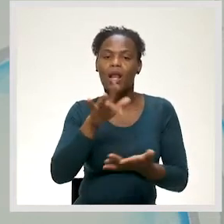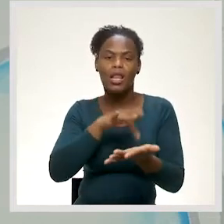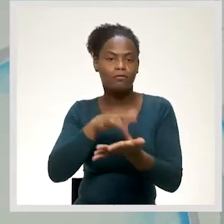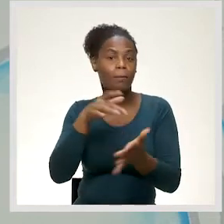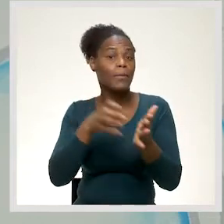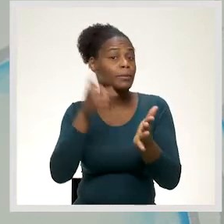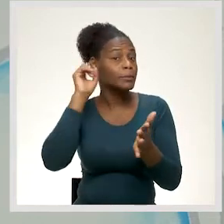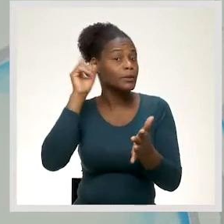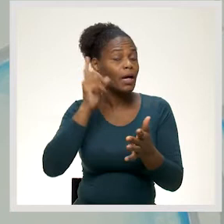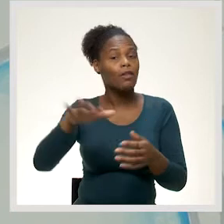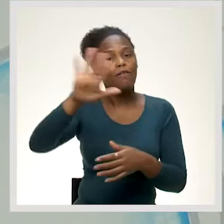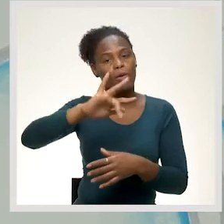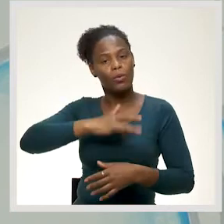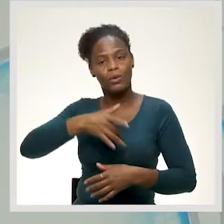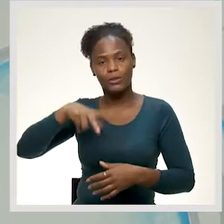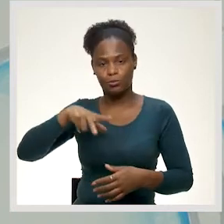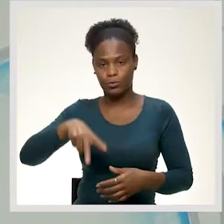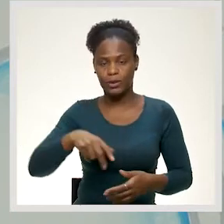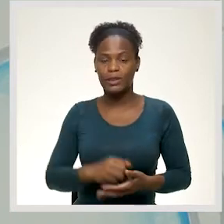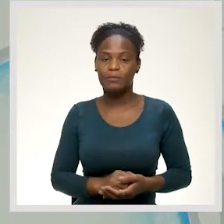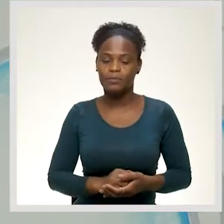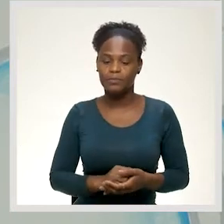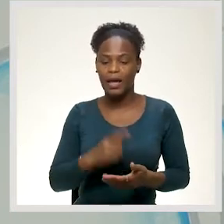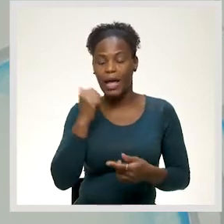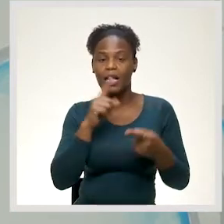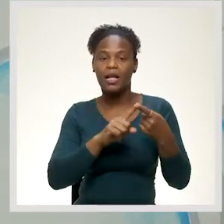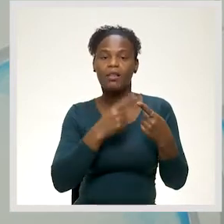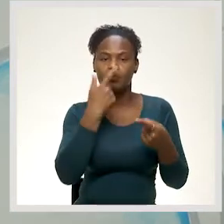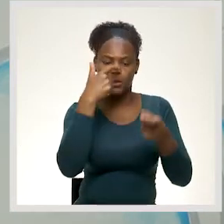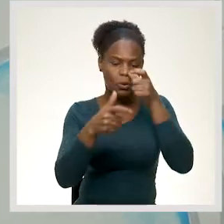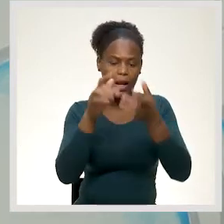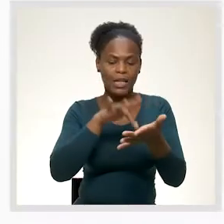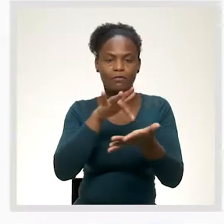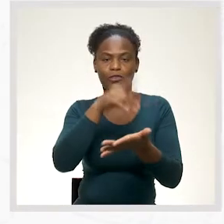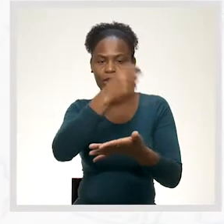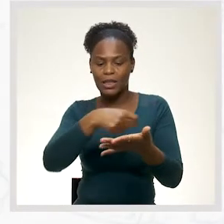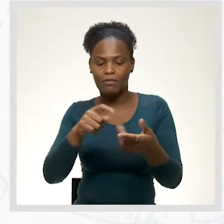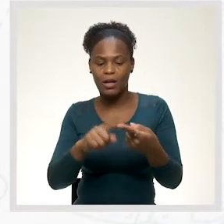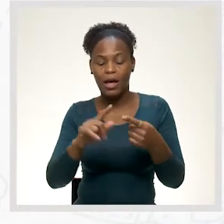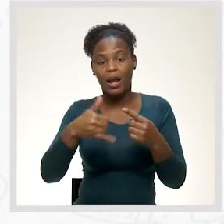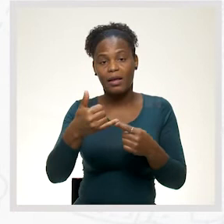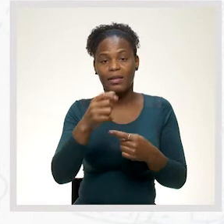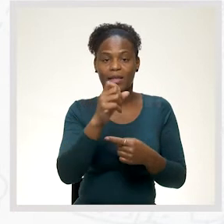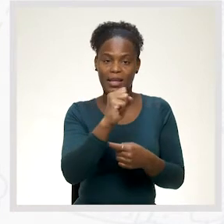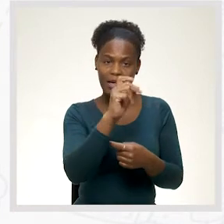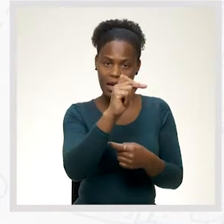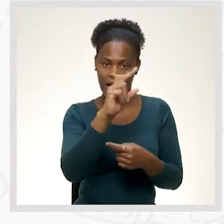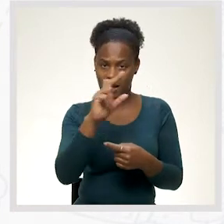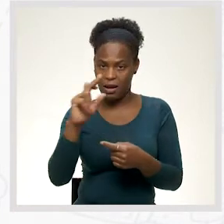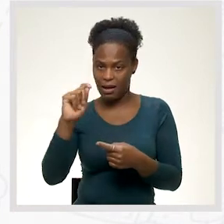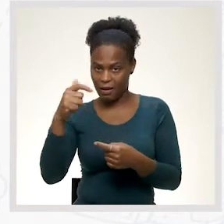emblemáticas do romantismo português. São eles, esses escritores, para além do Almeida Garrett, que já